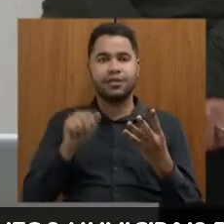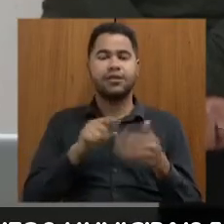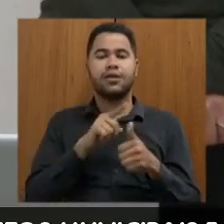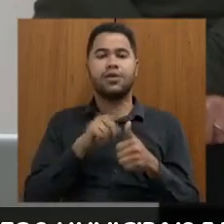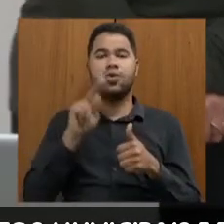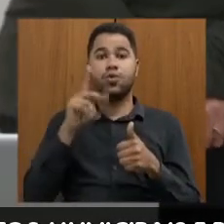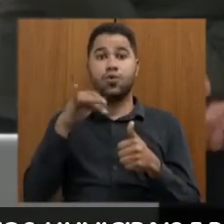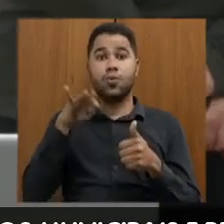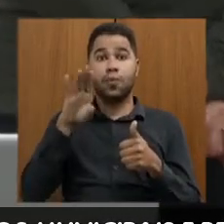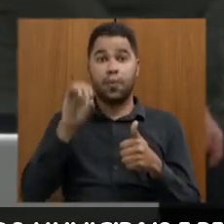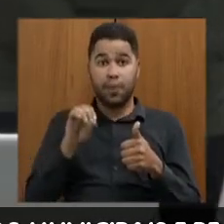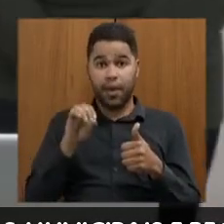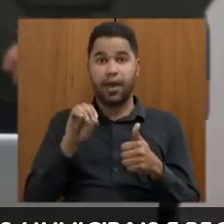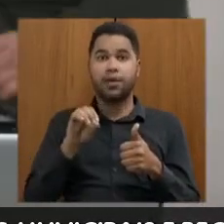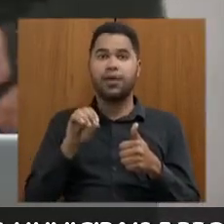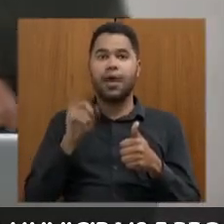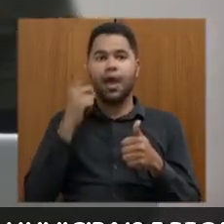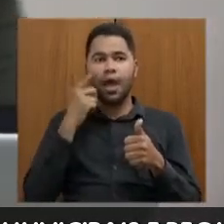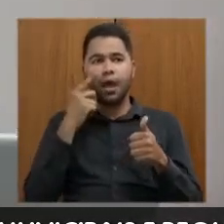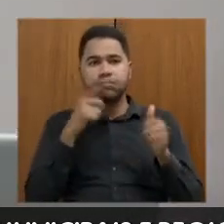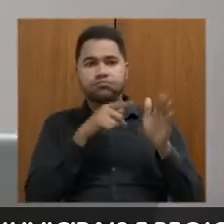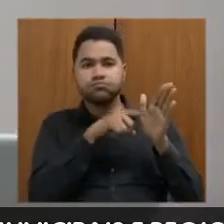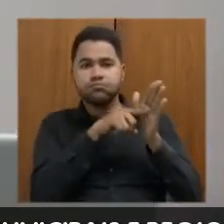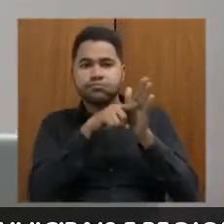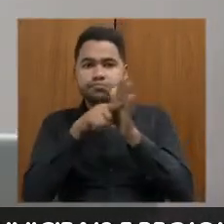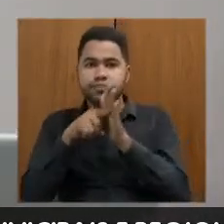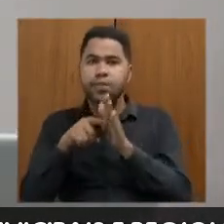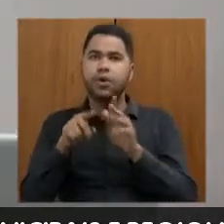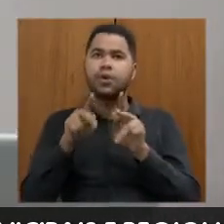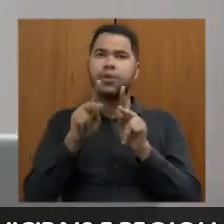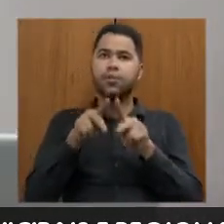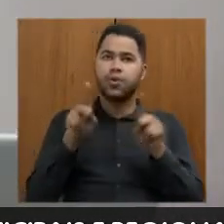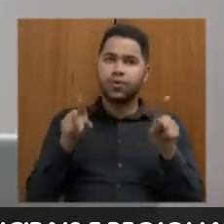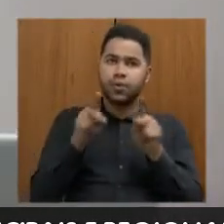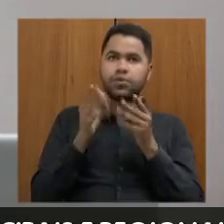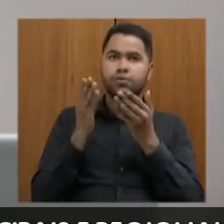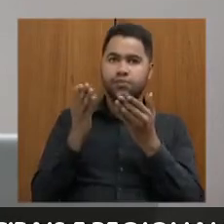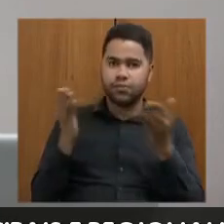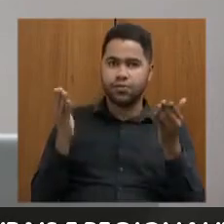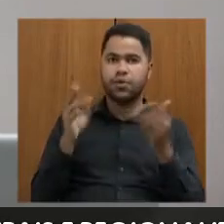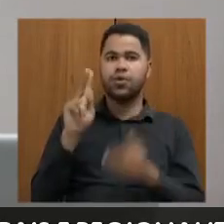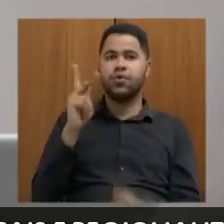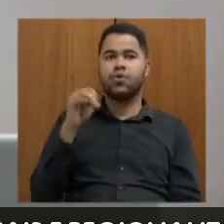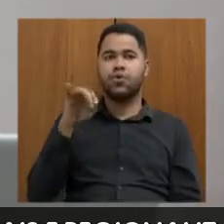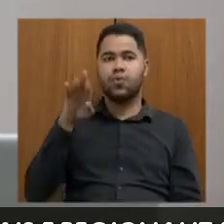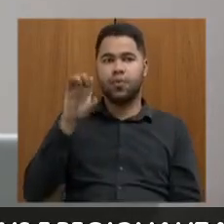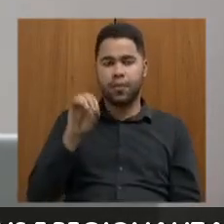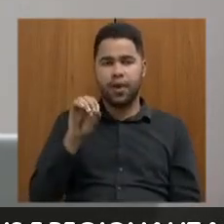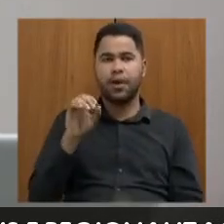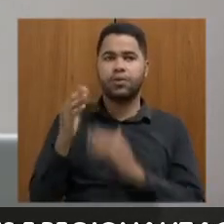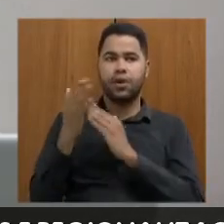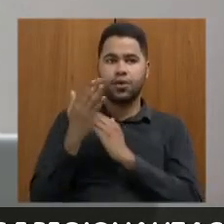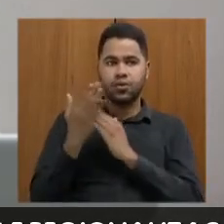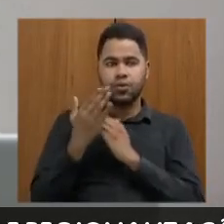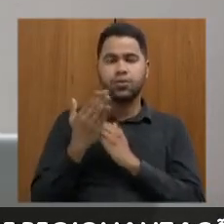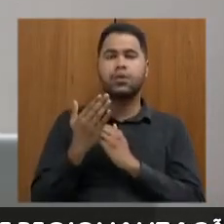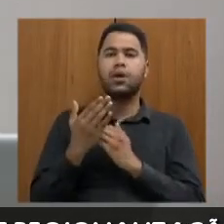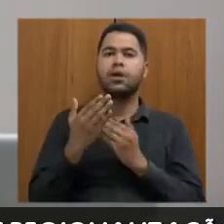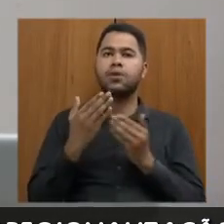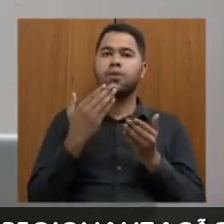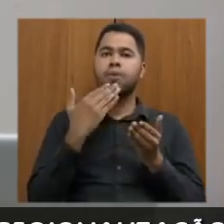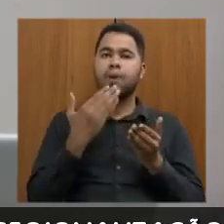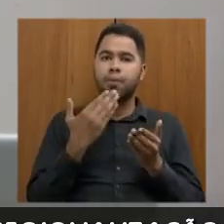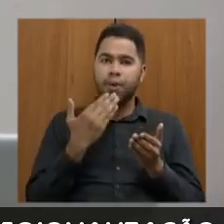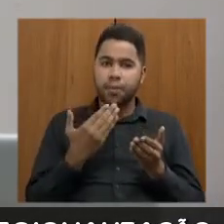Humberto Alvim Guimarães nossos consultores professora e professor Humberto ajudando aí nos requerimentos